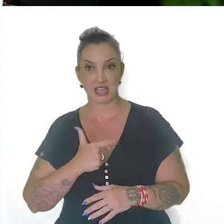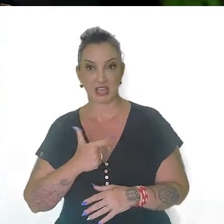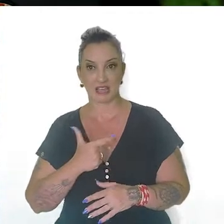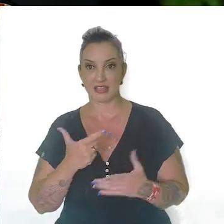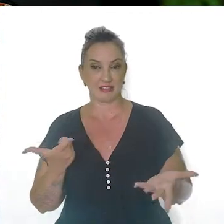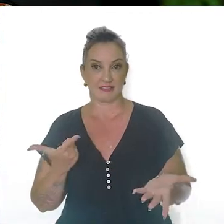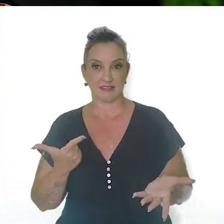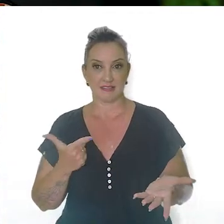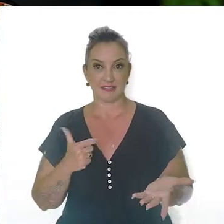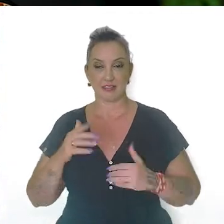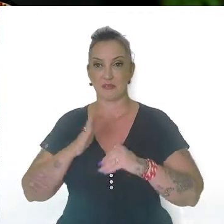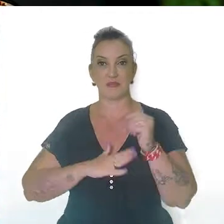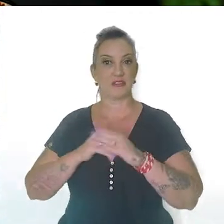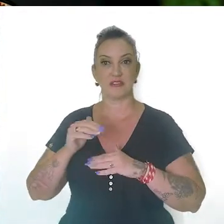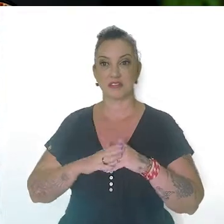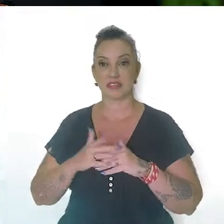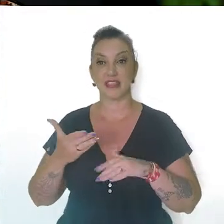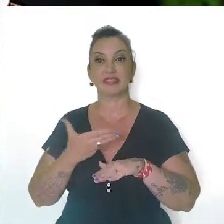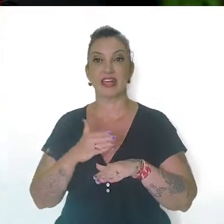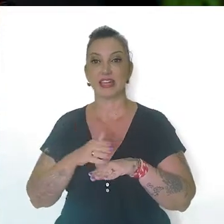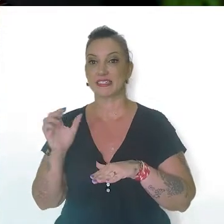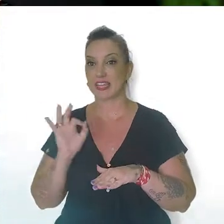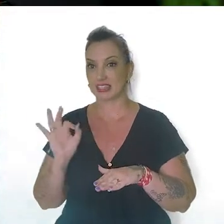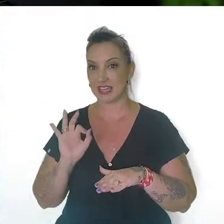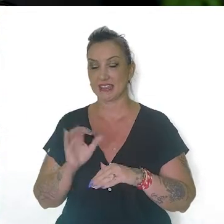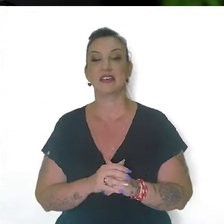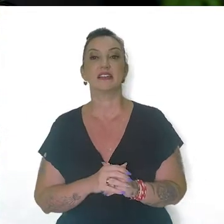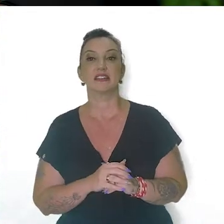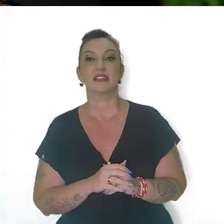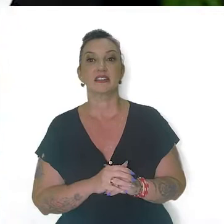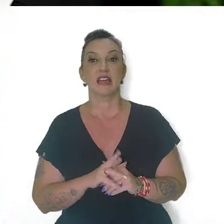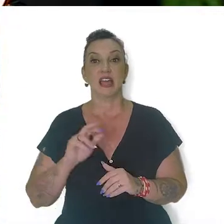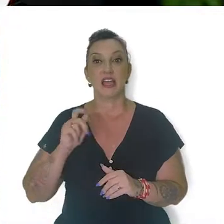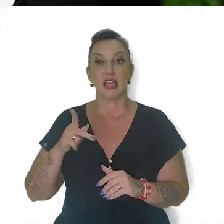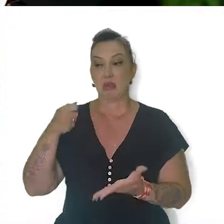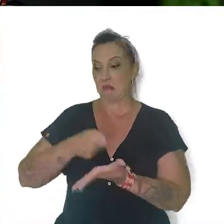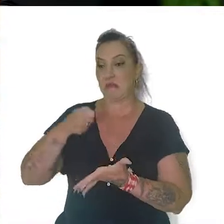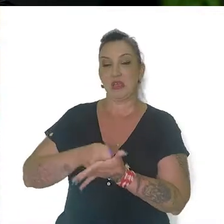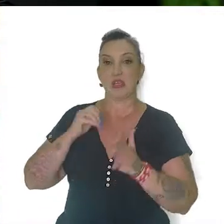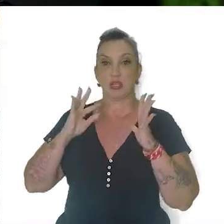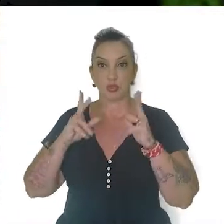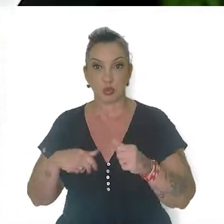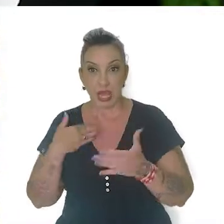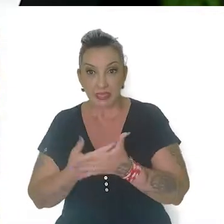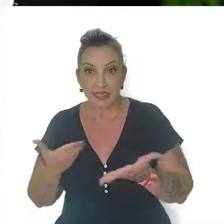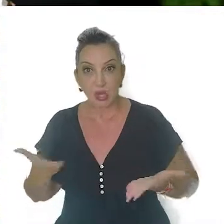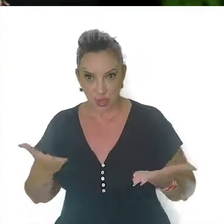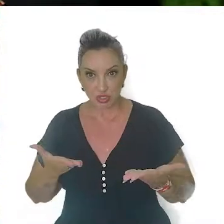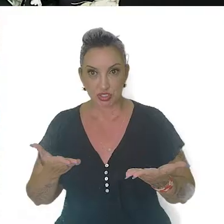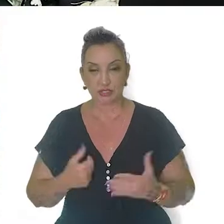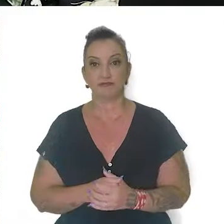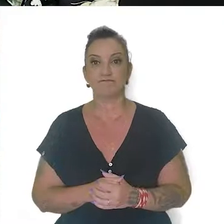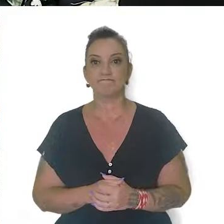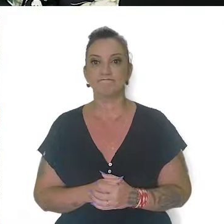não era mulher, não tinha profissionalmente, não tinha técnica na área da discotecagem, E o rap sempre exigiu isso muito, de todos, exige até